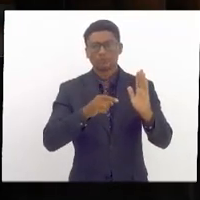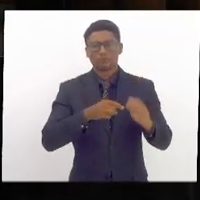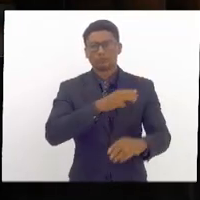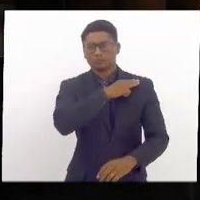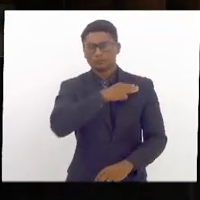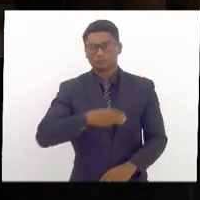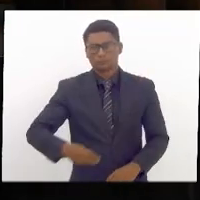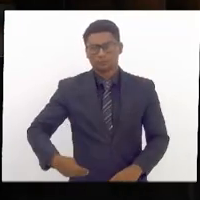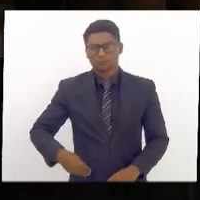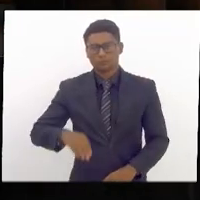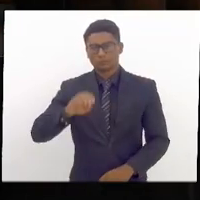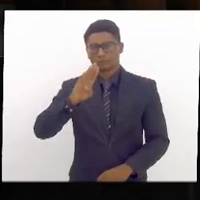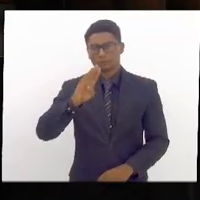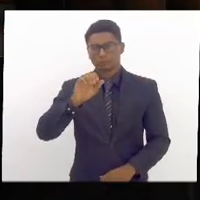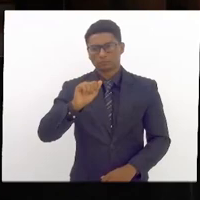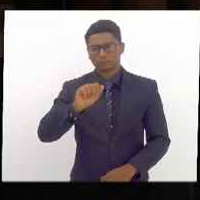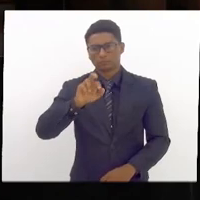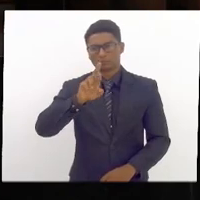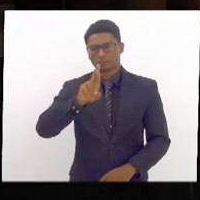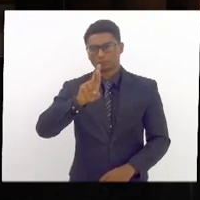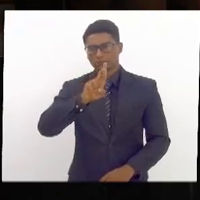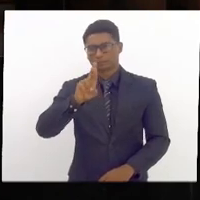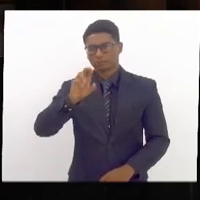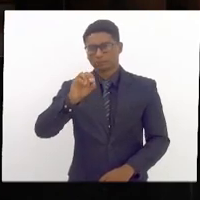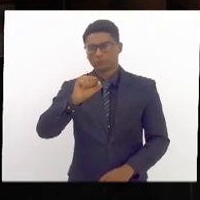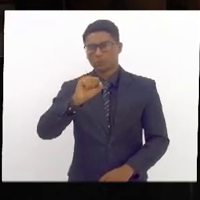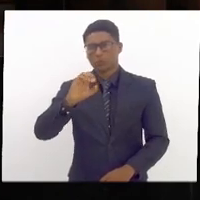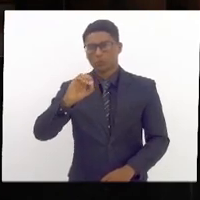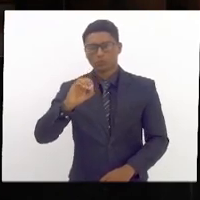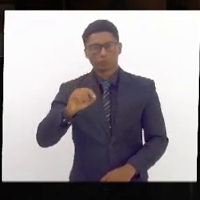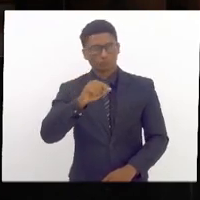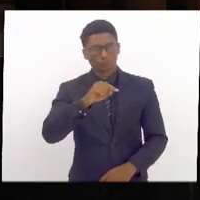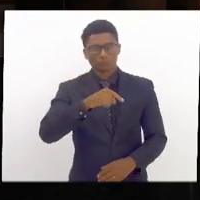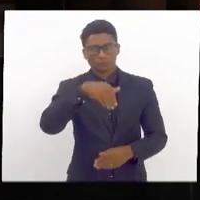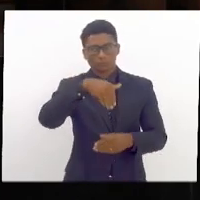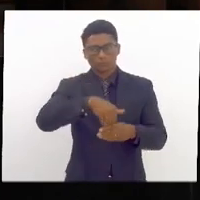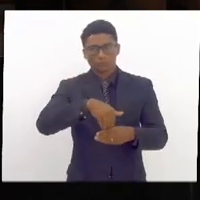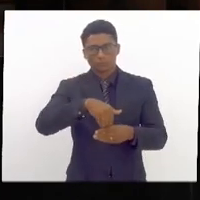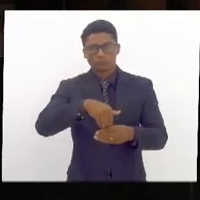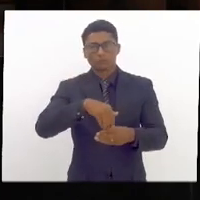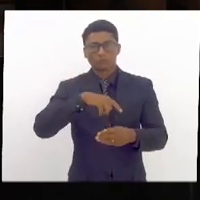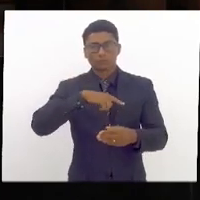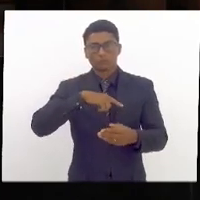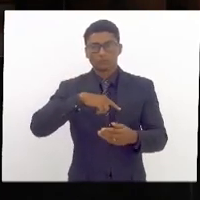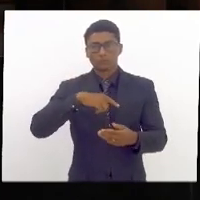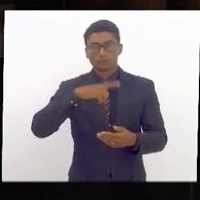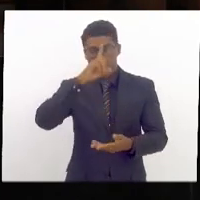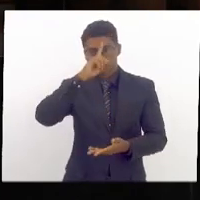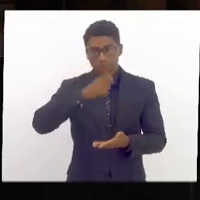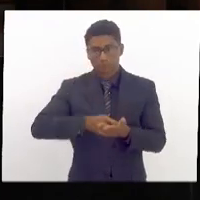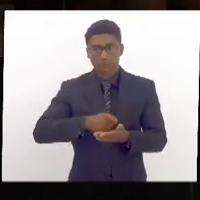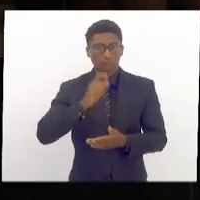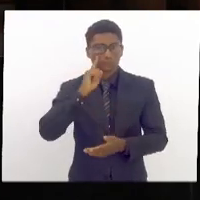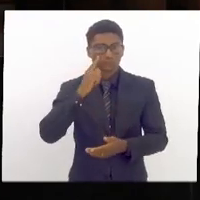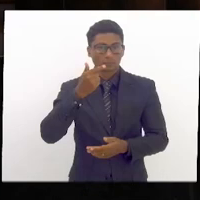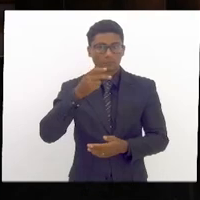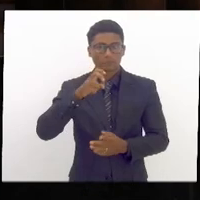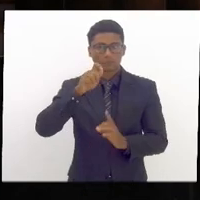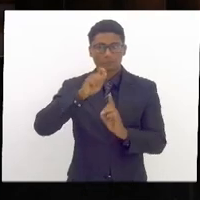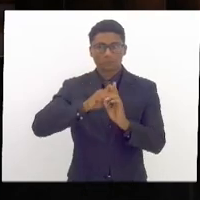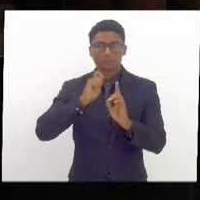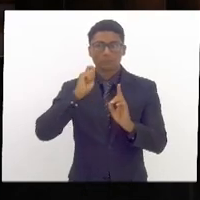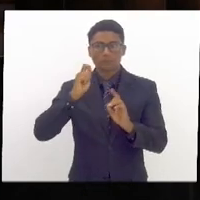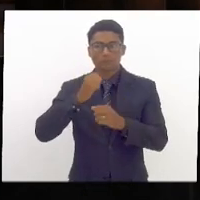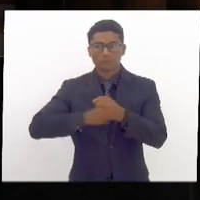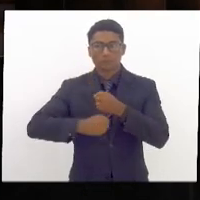Barroso, que foi a base do acórdão publicado em 15 de abril de 2020,